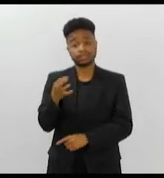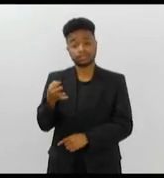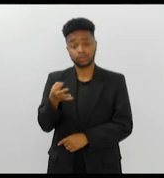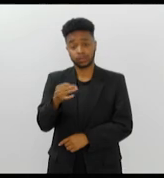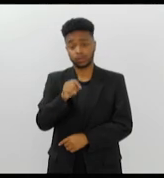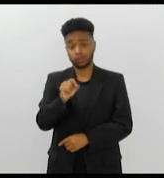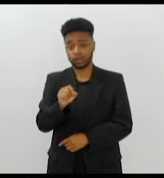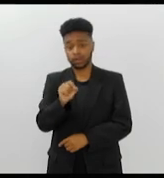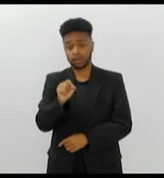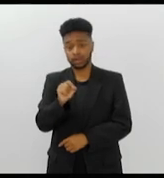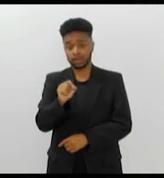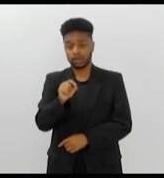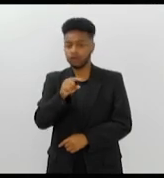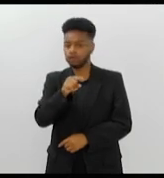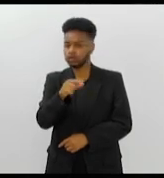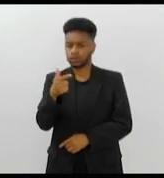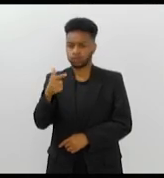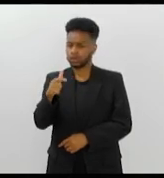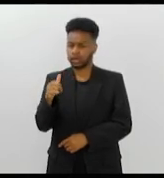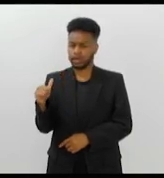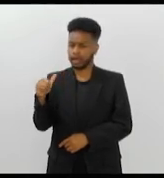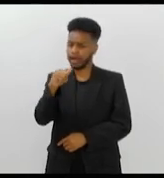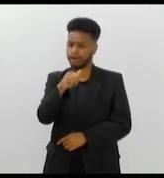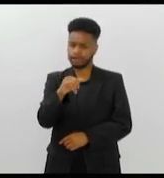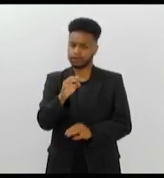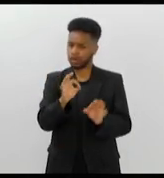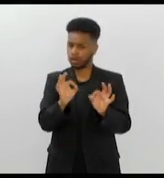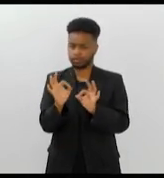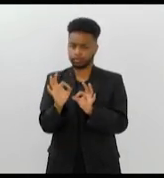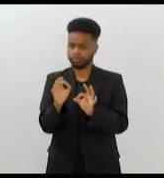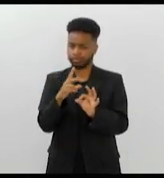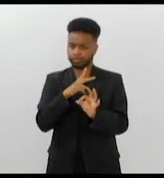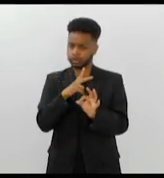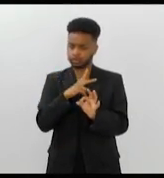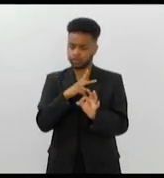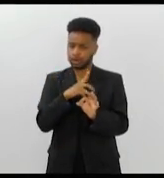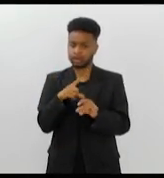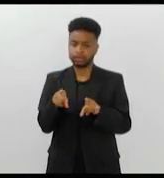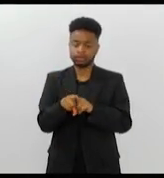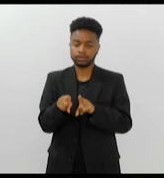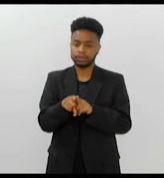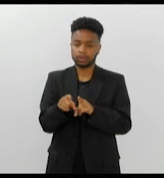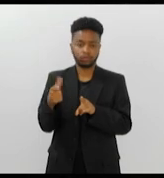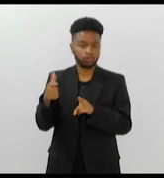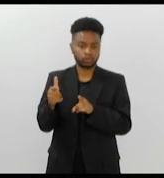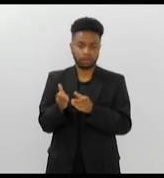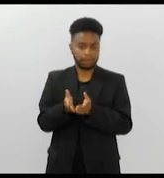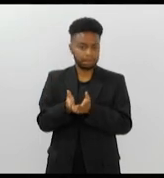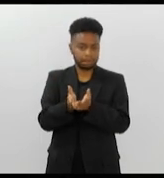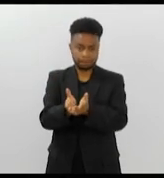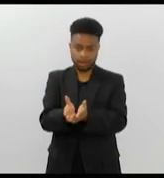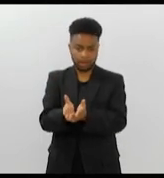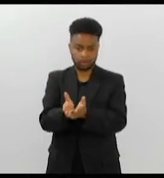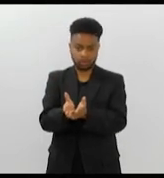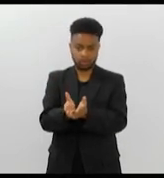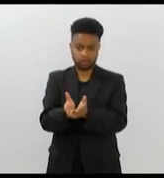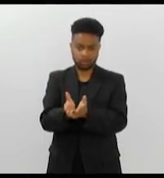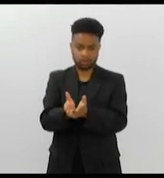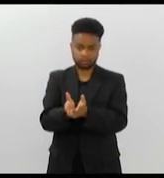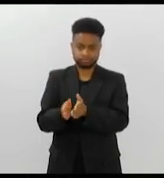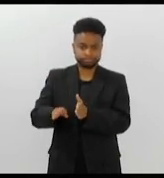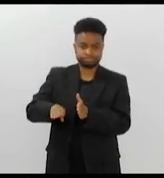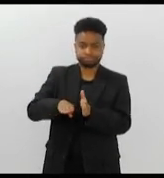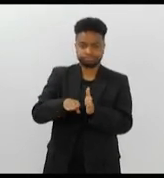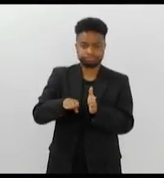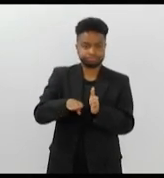excelência não tem avião executivo nem tem iat nas Marinas